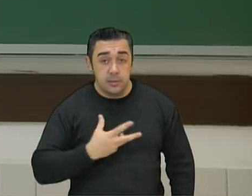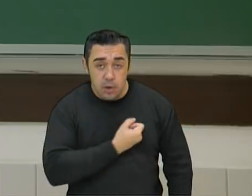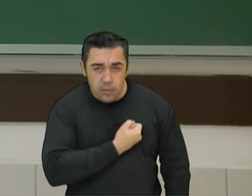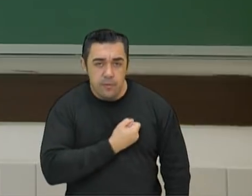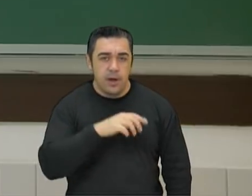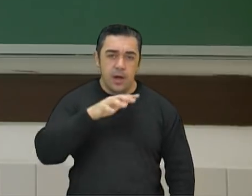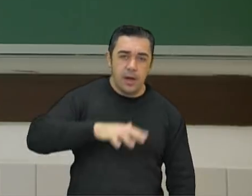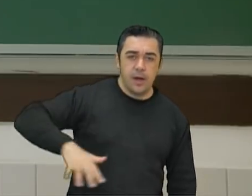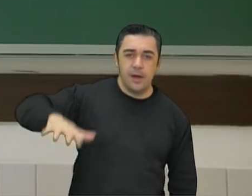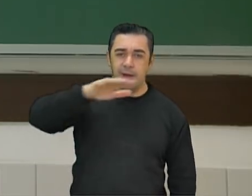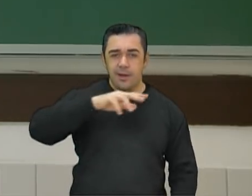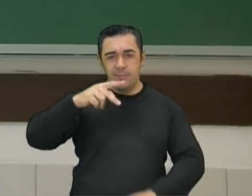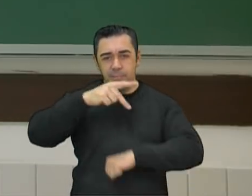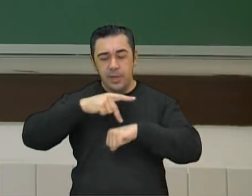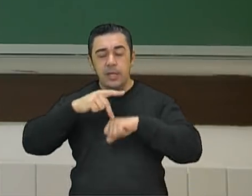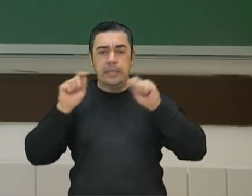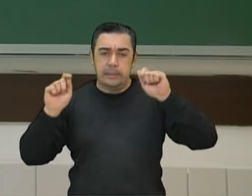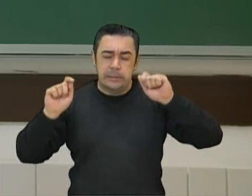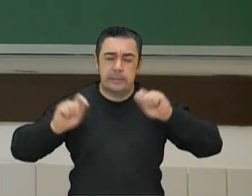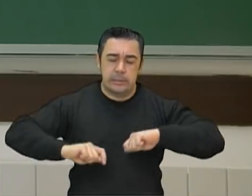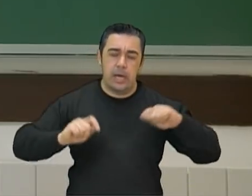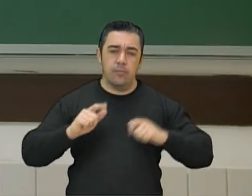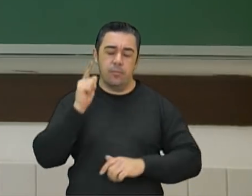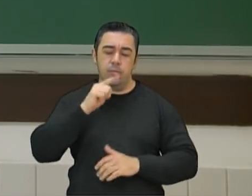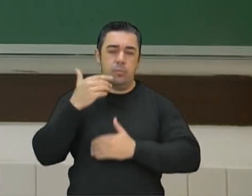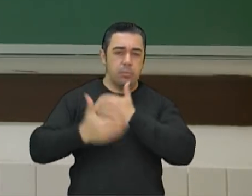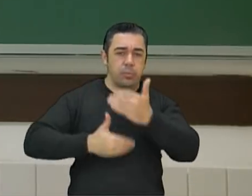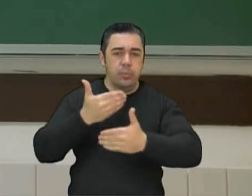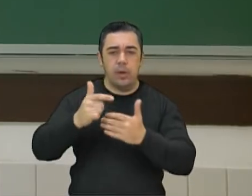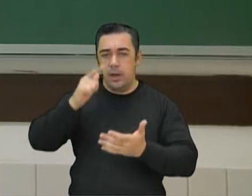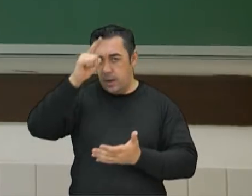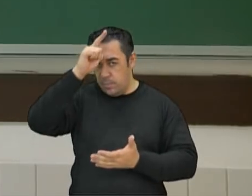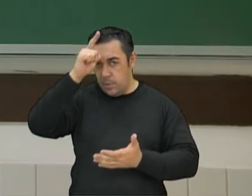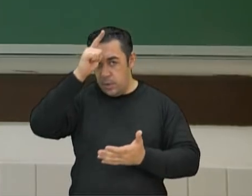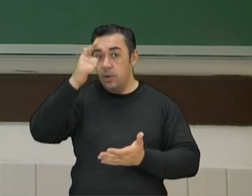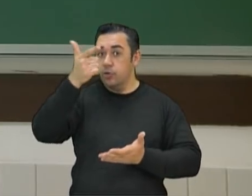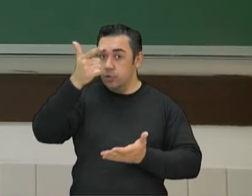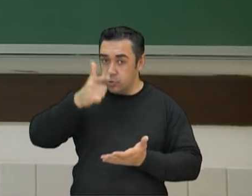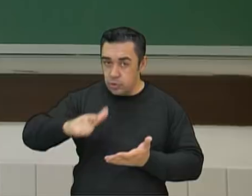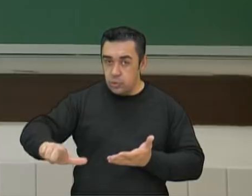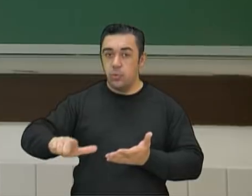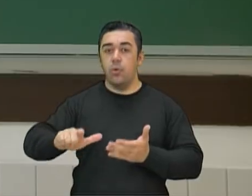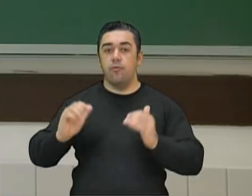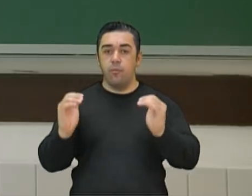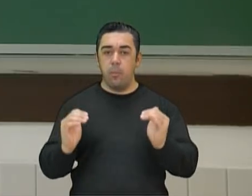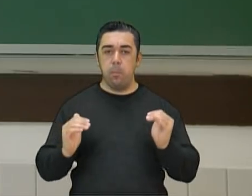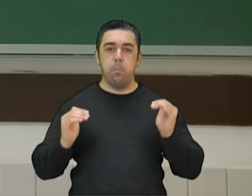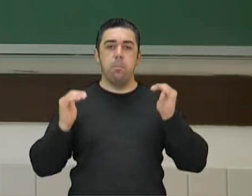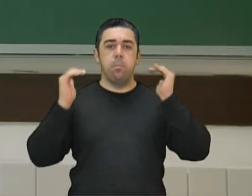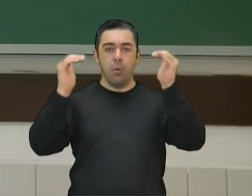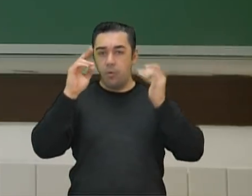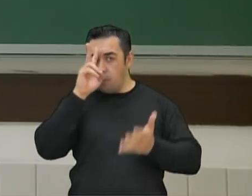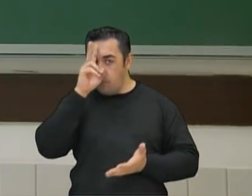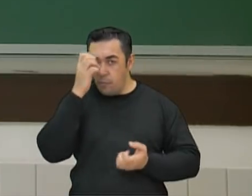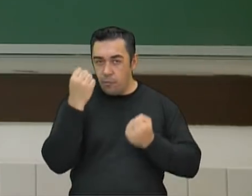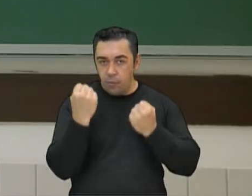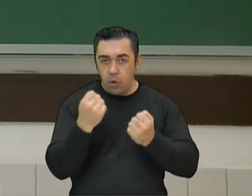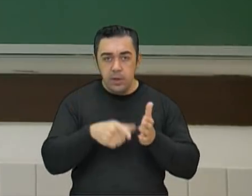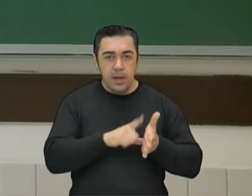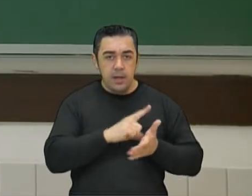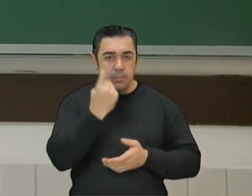então condições de resgatar a Alemanha e elevar a Alemanha novamente uma potência que ela era antes da Primeira